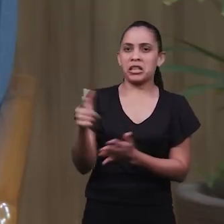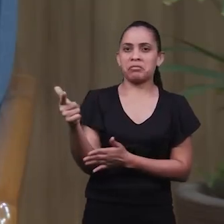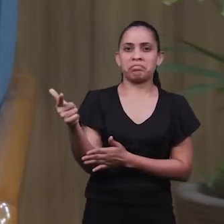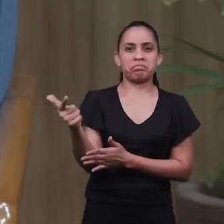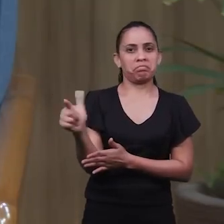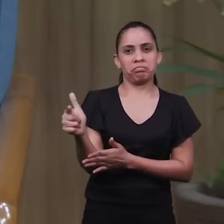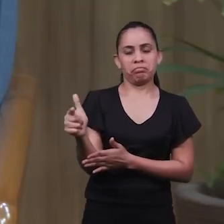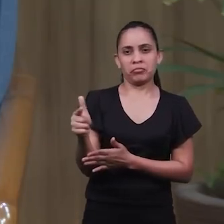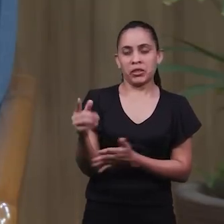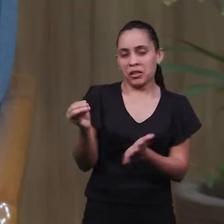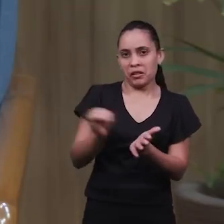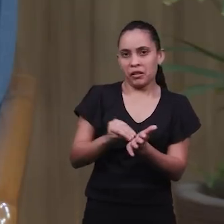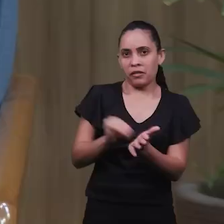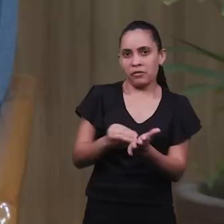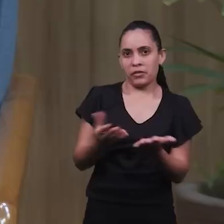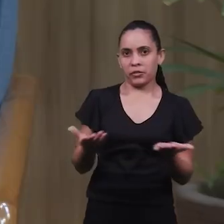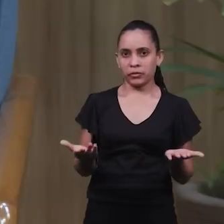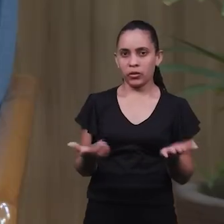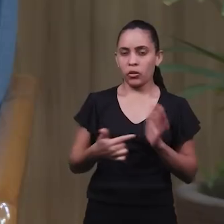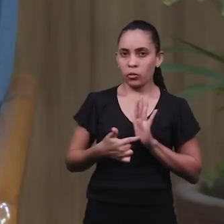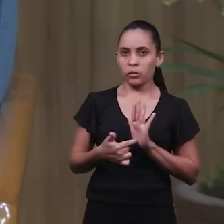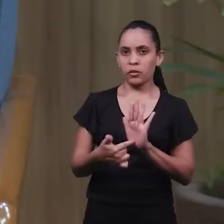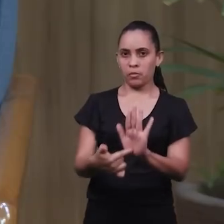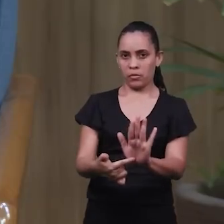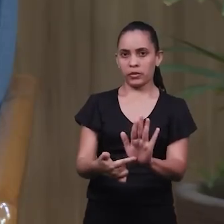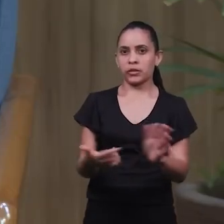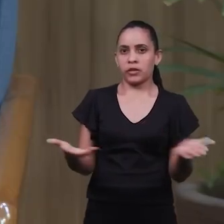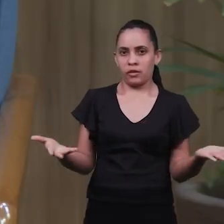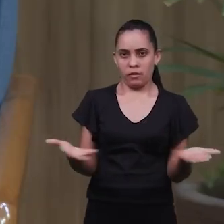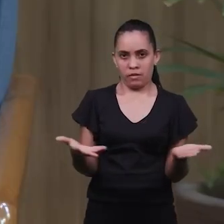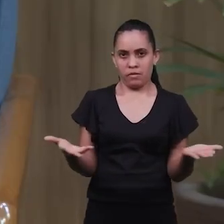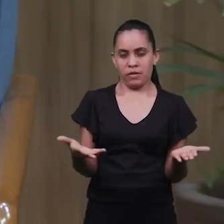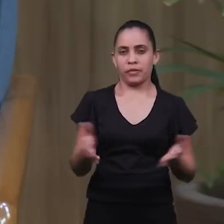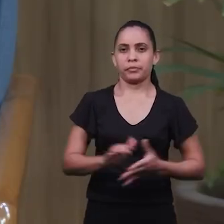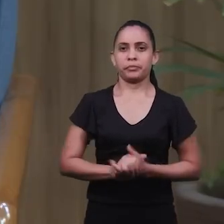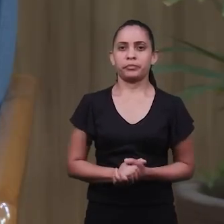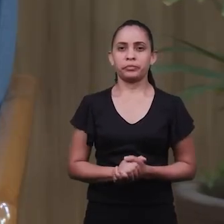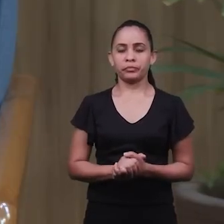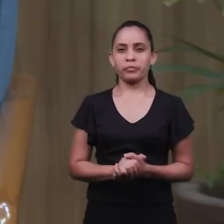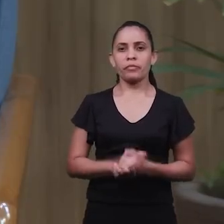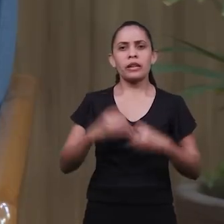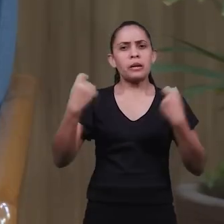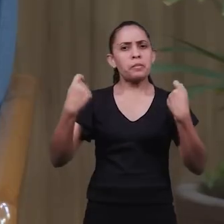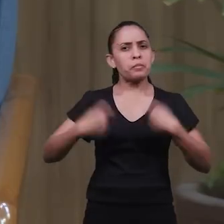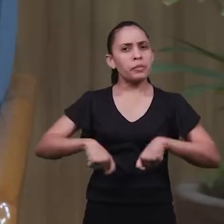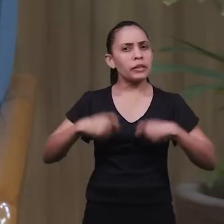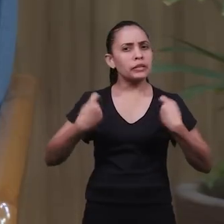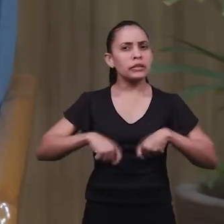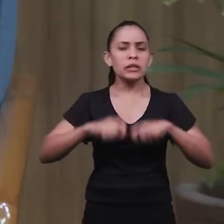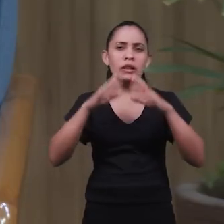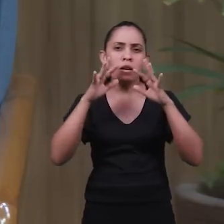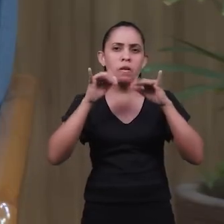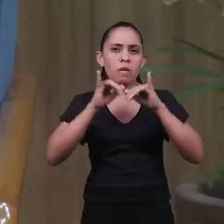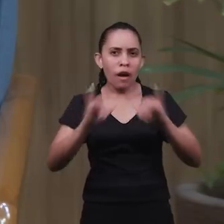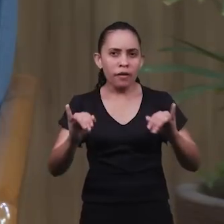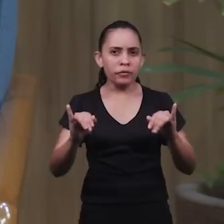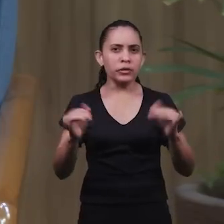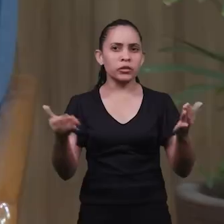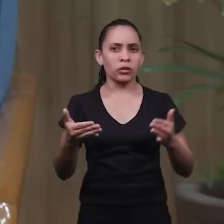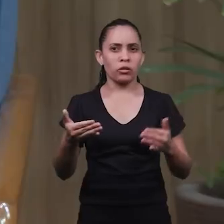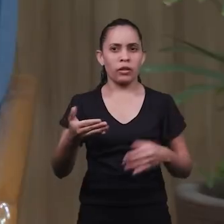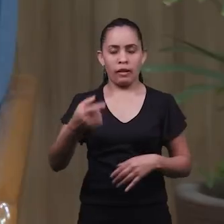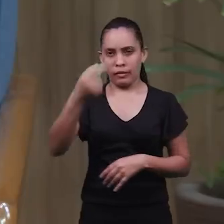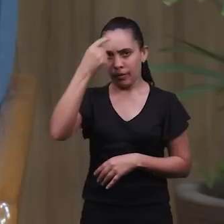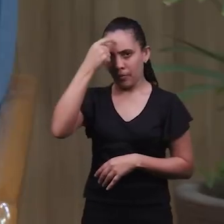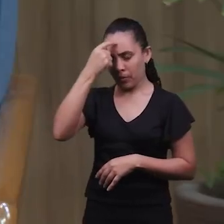genuína palavra de Deus. Essa situação é uma situação que precisa estar como um alerta na